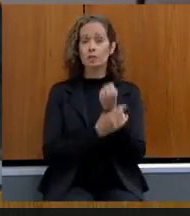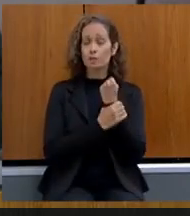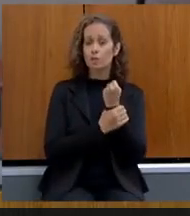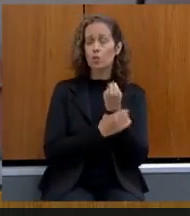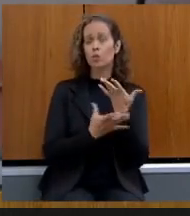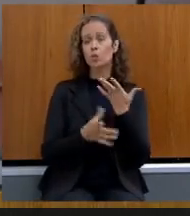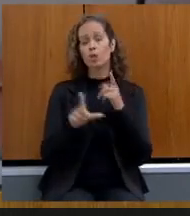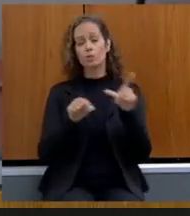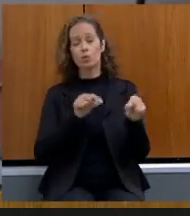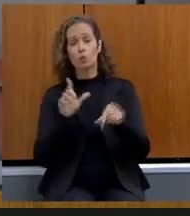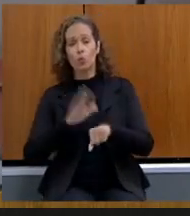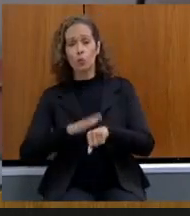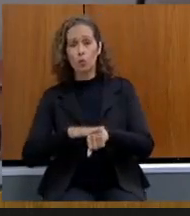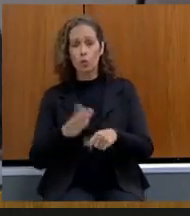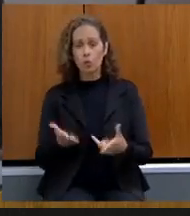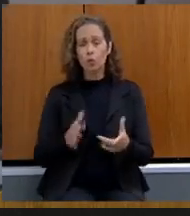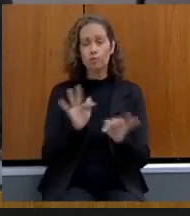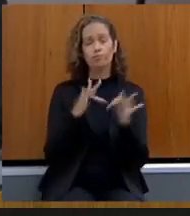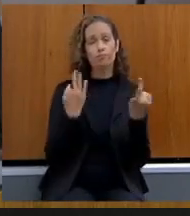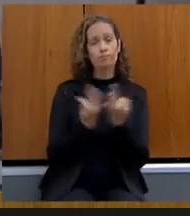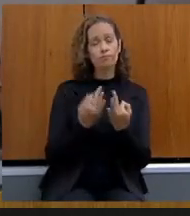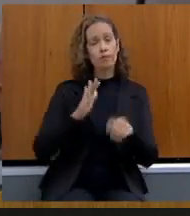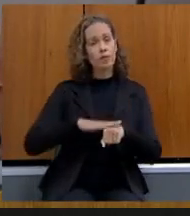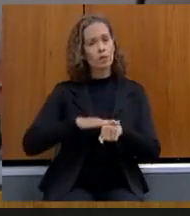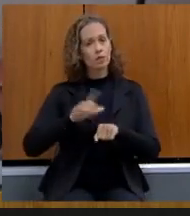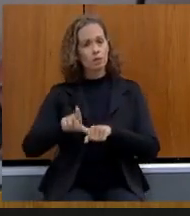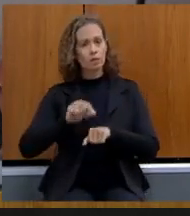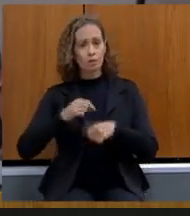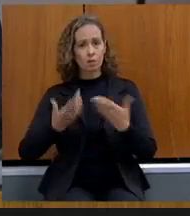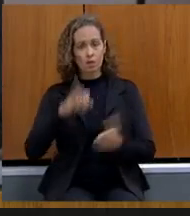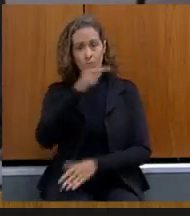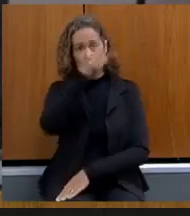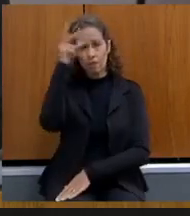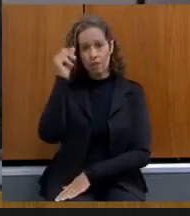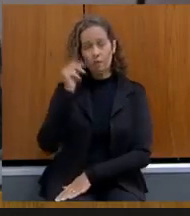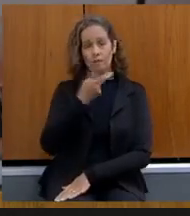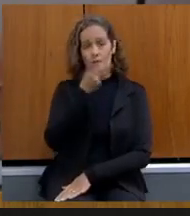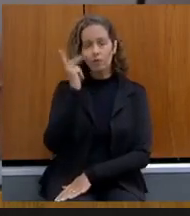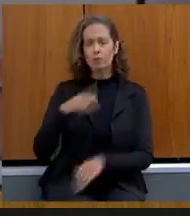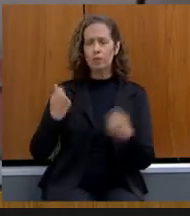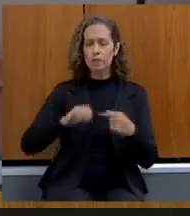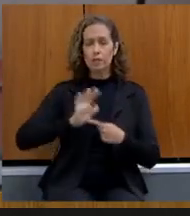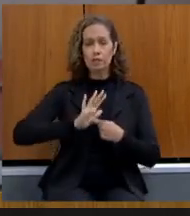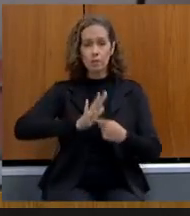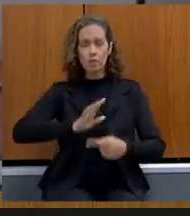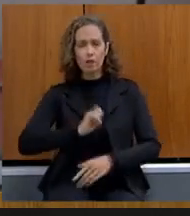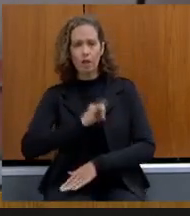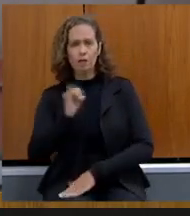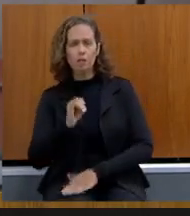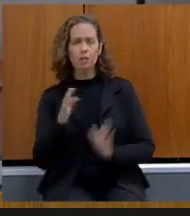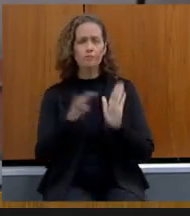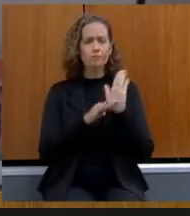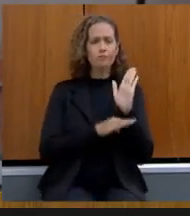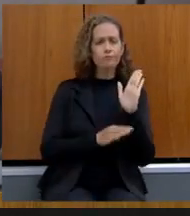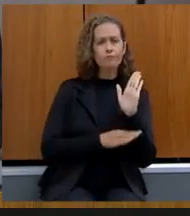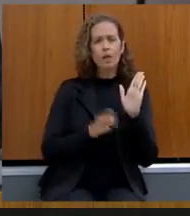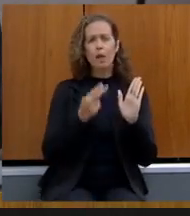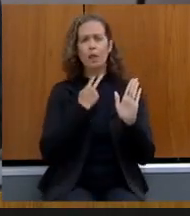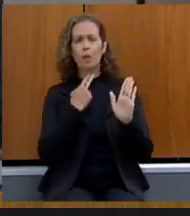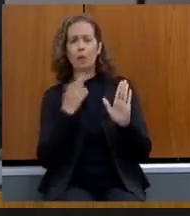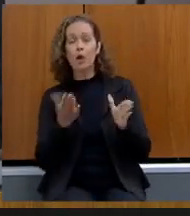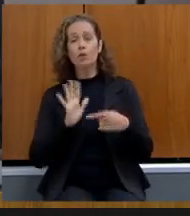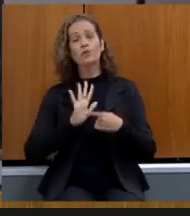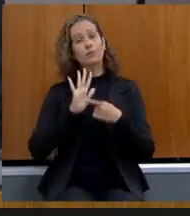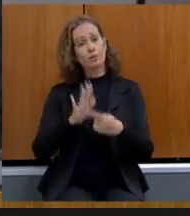opcional as famílias tendo esse cuidado de que o prefeito deve sinalizar se ele tiver alguma restrição de abertura A gente entende que